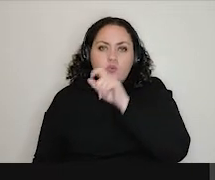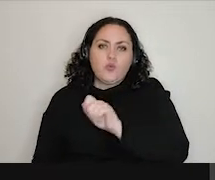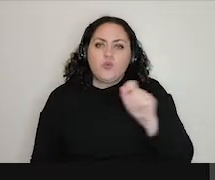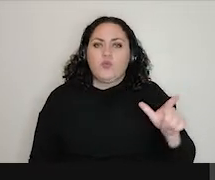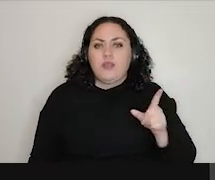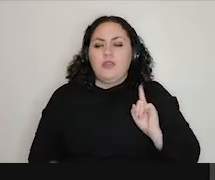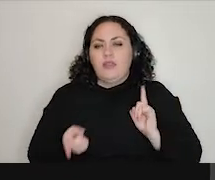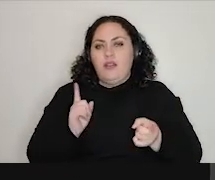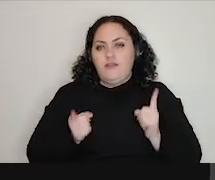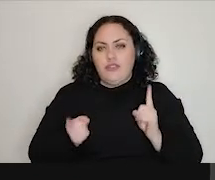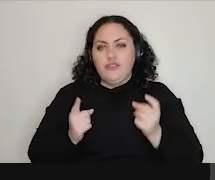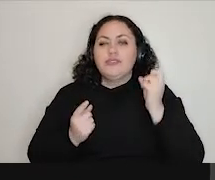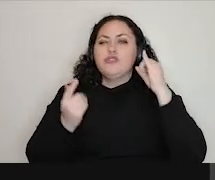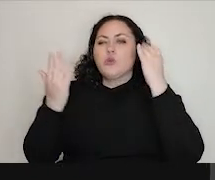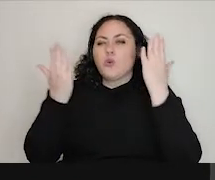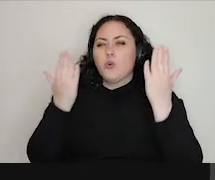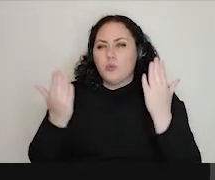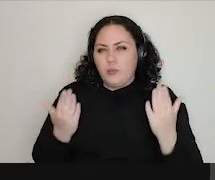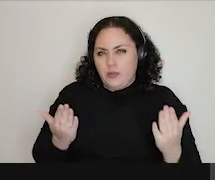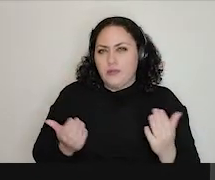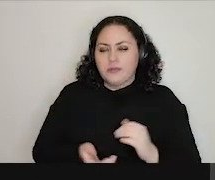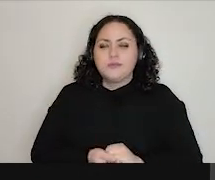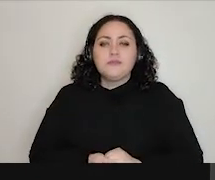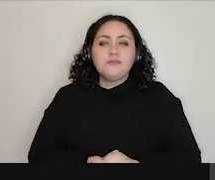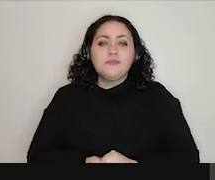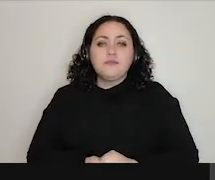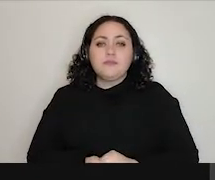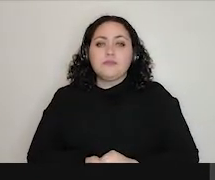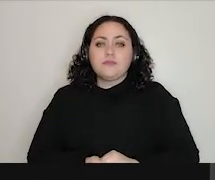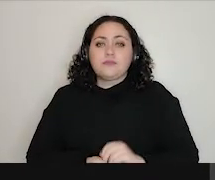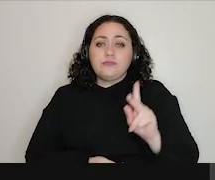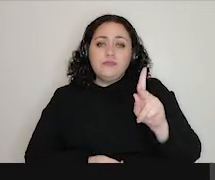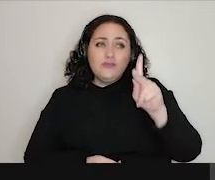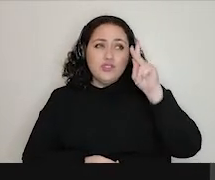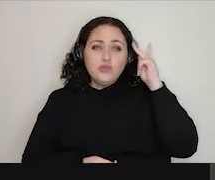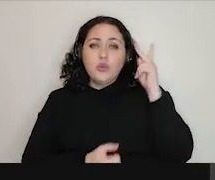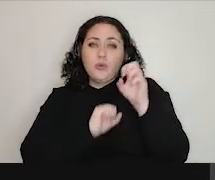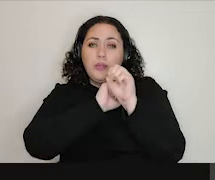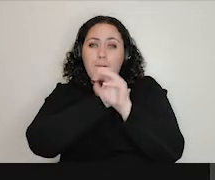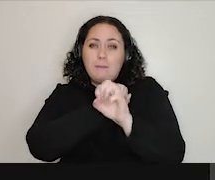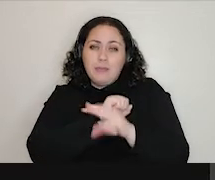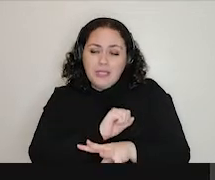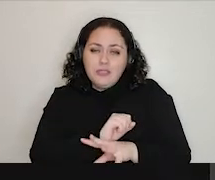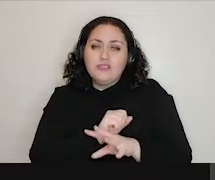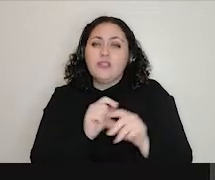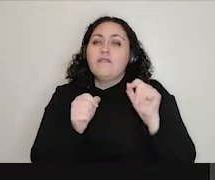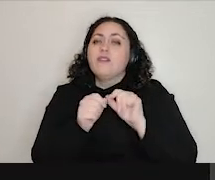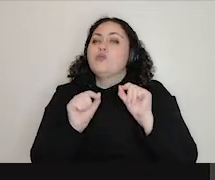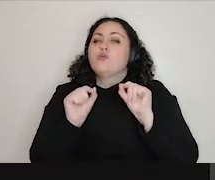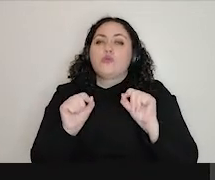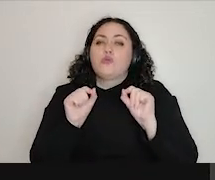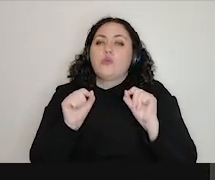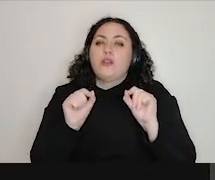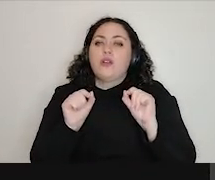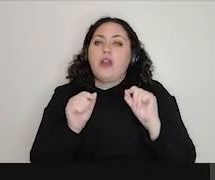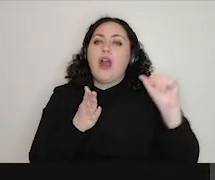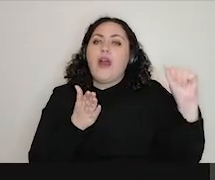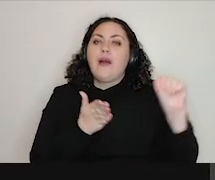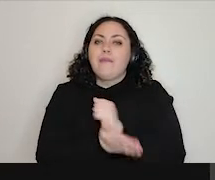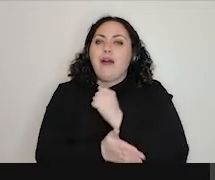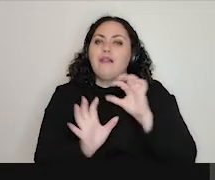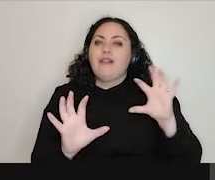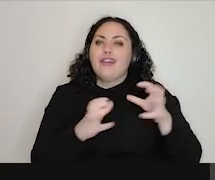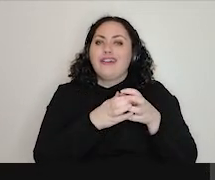está menos vulnerável comparando com uma travesti. Então, a própria mídia, a própria história